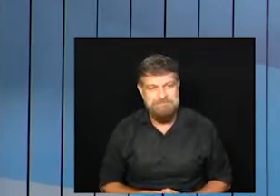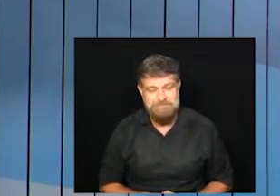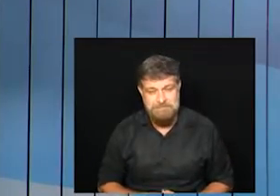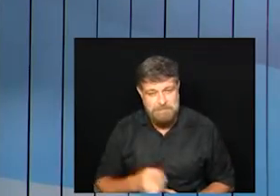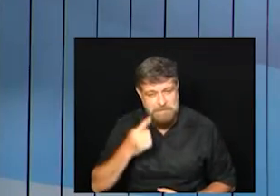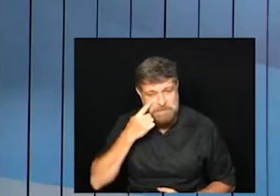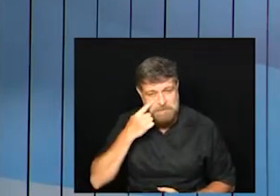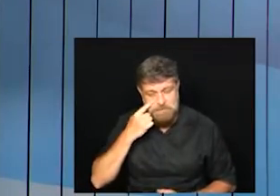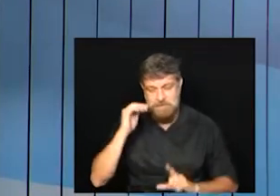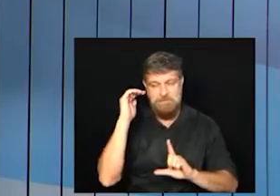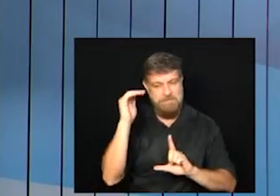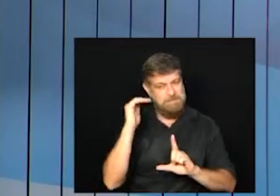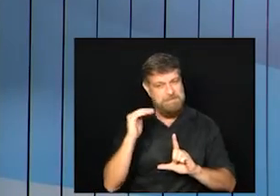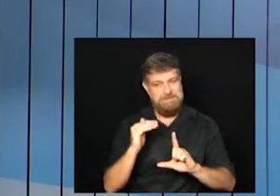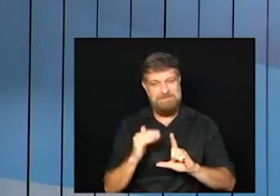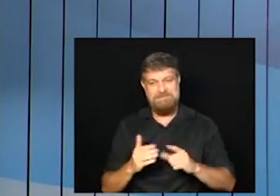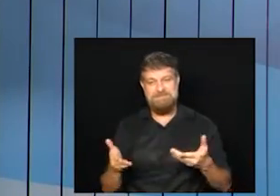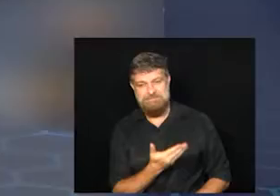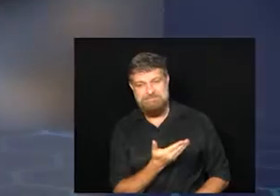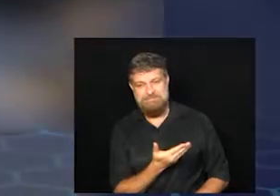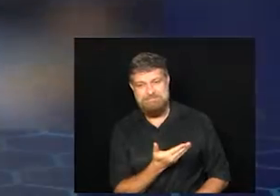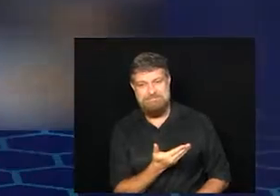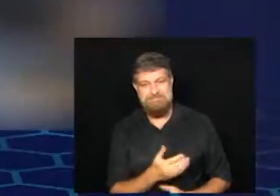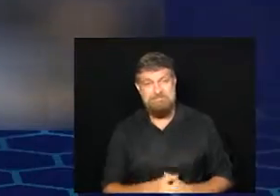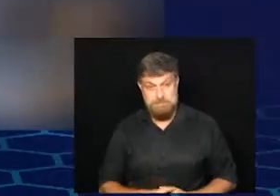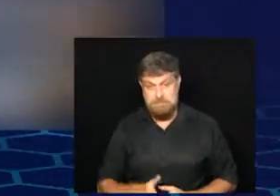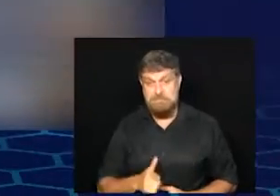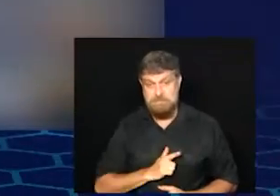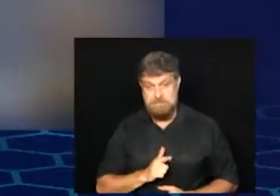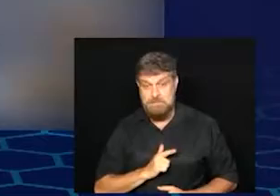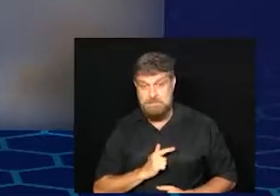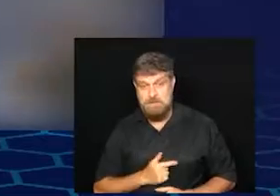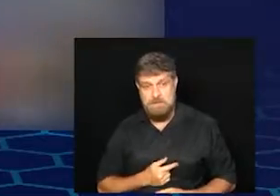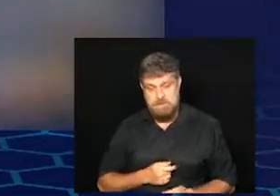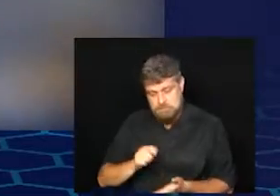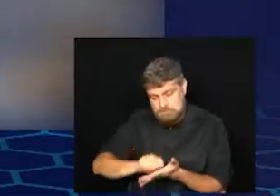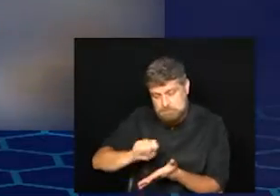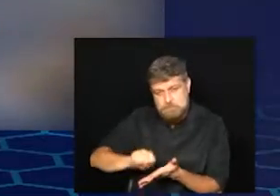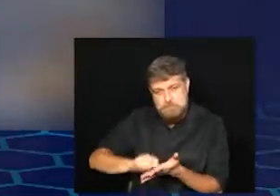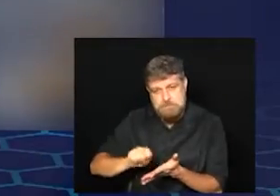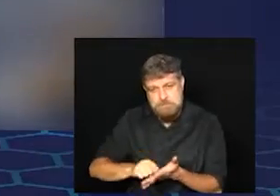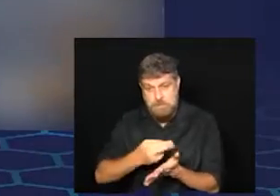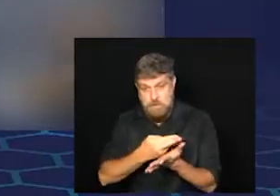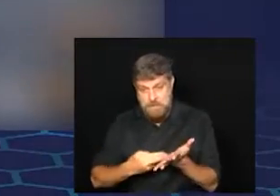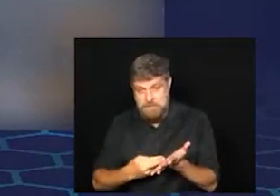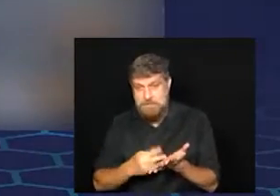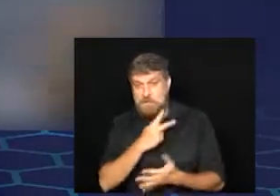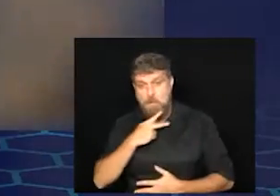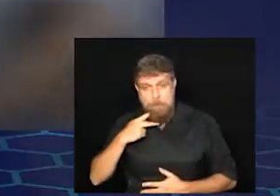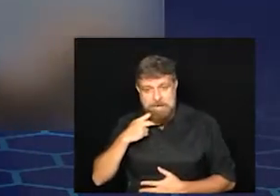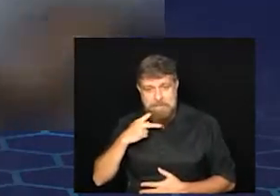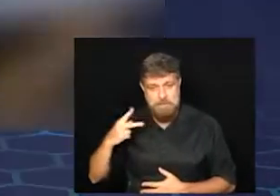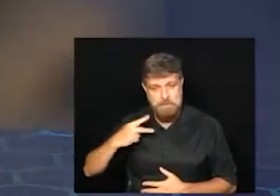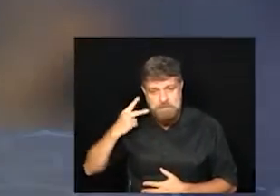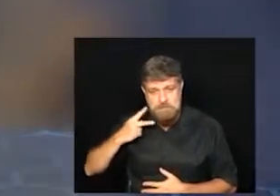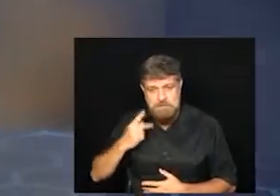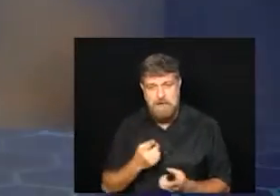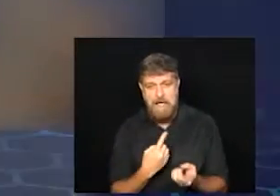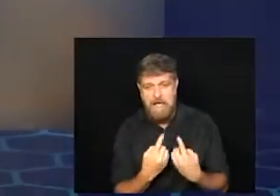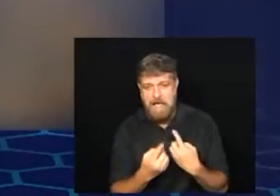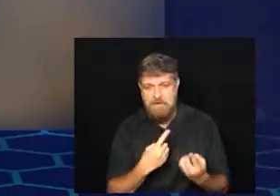Confira agora os destaques de hoje. Após indicações e requerimentos do vereador Permínio Monteiro, a